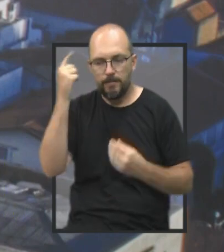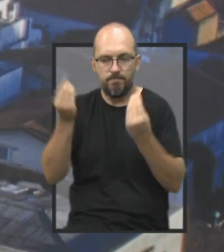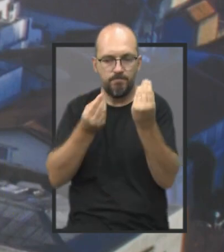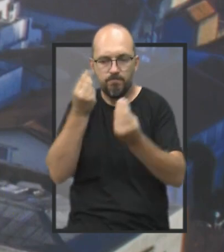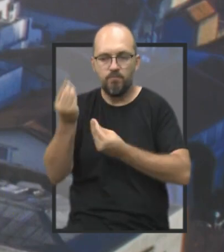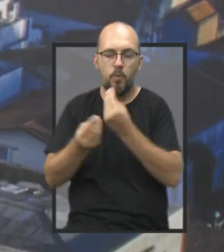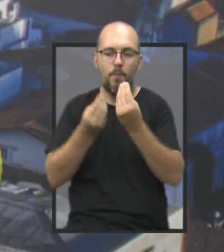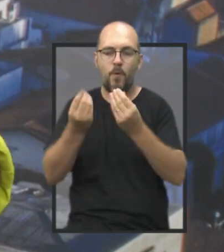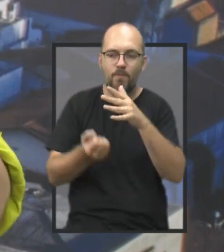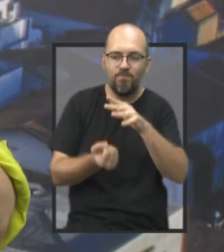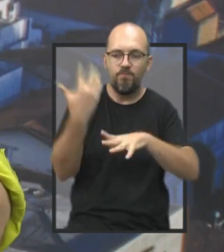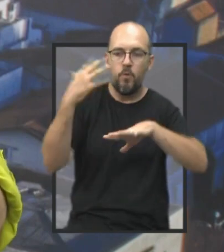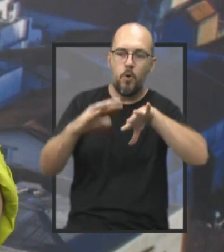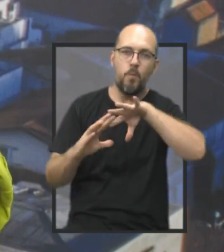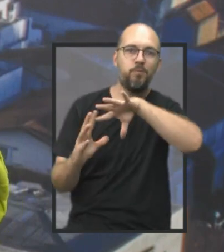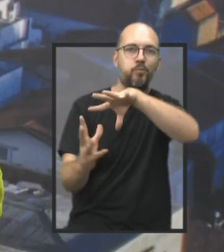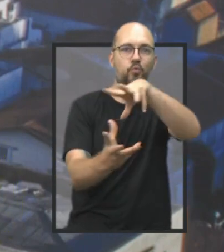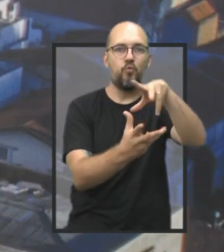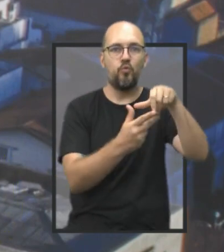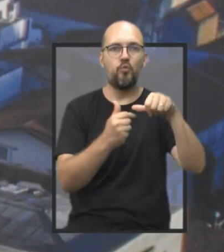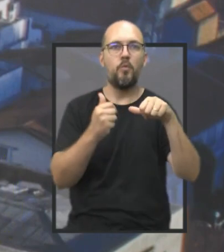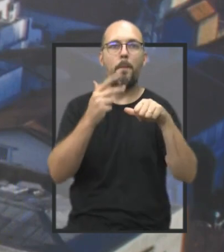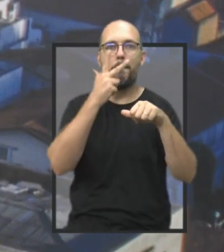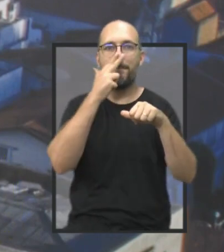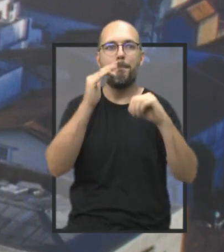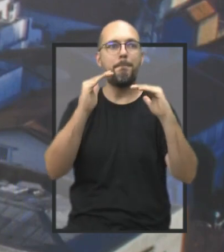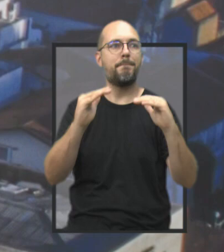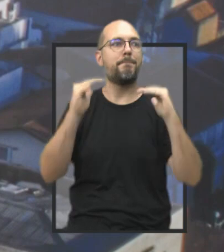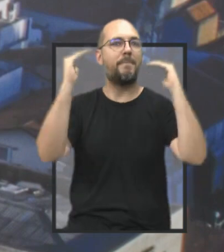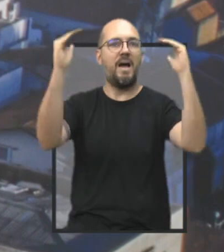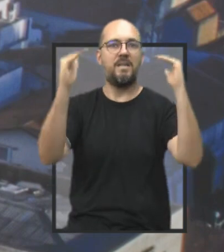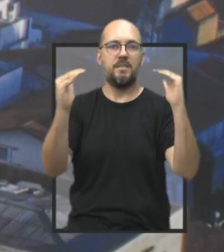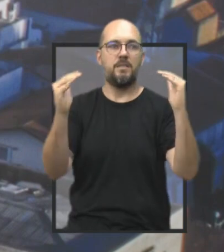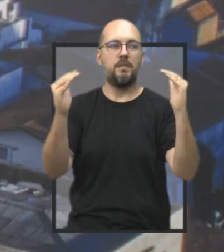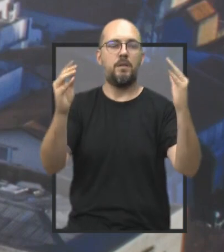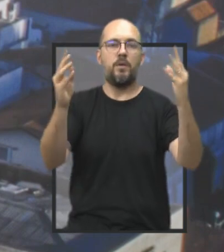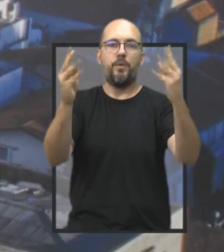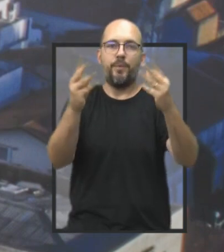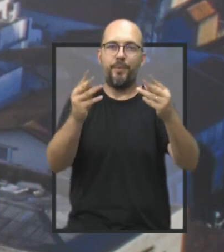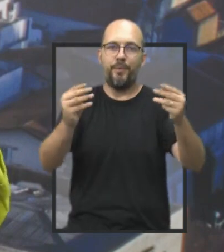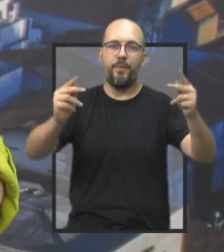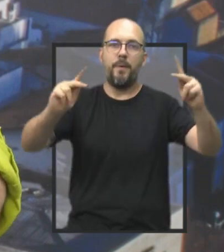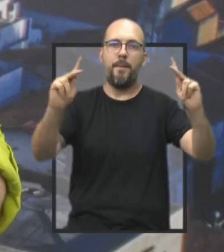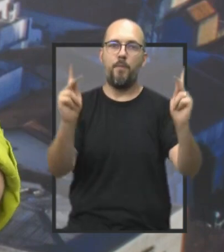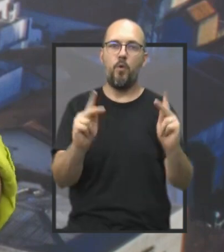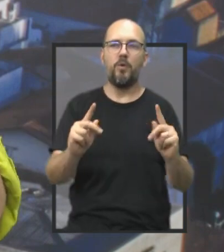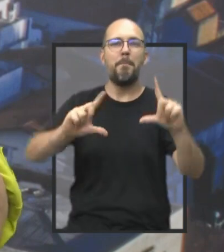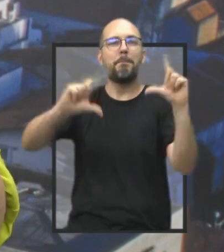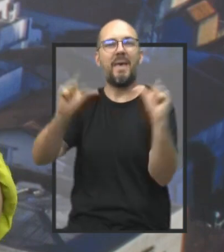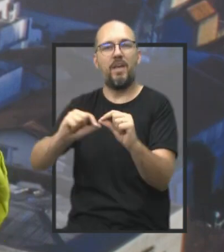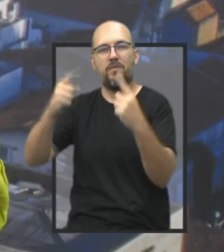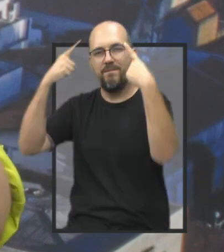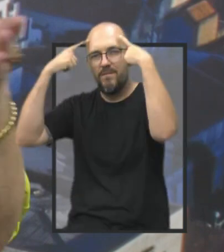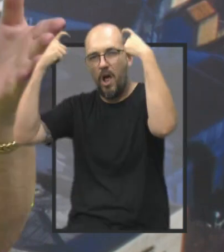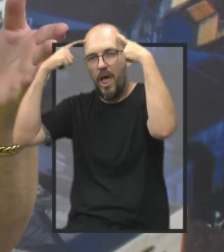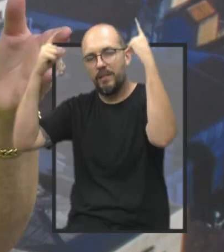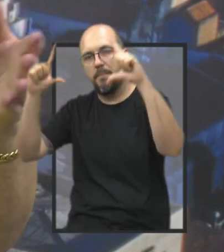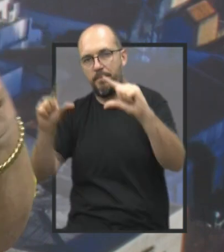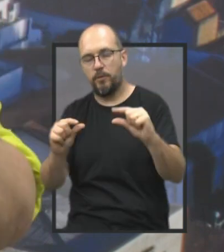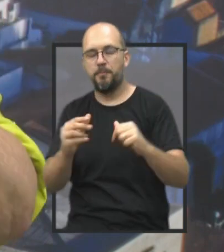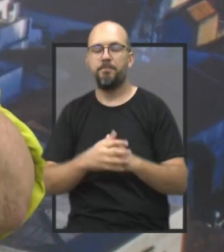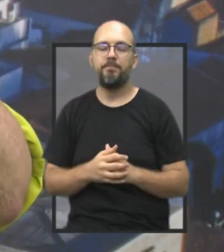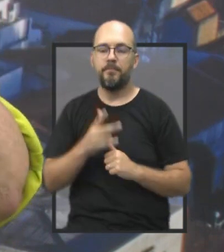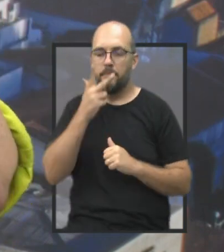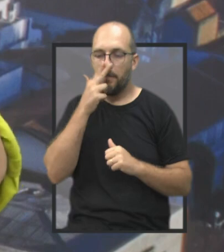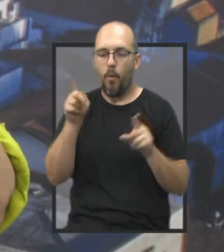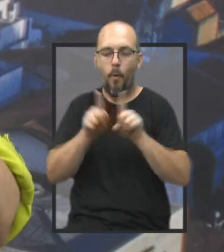de um mundo estruturalmente mais harmônico, menos violento. E aí foi um encontro de almas,